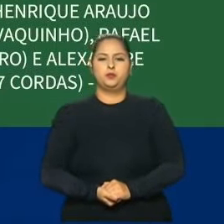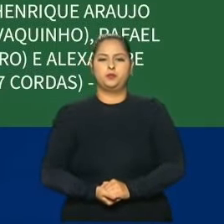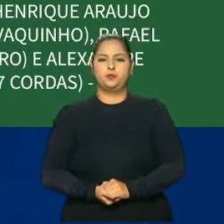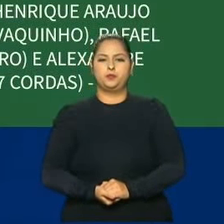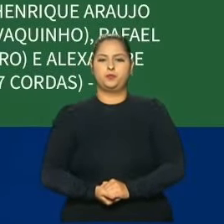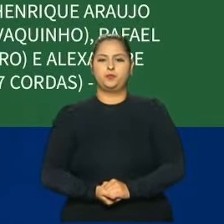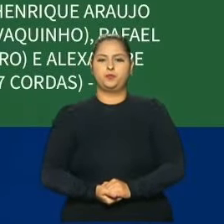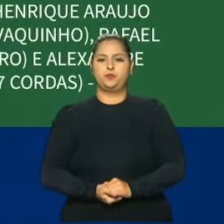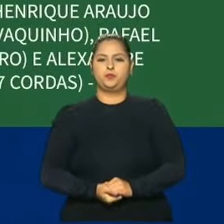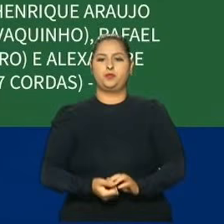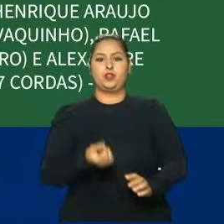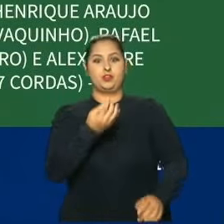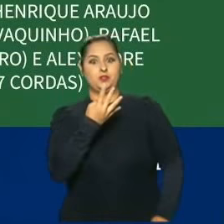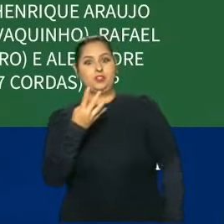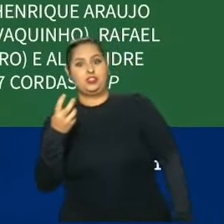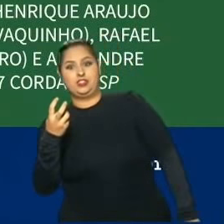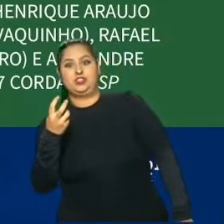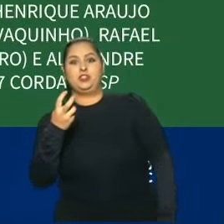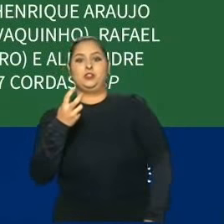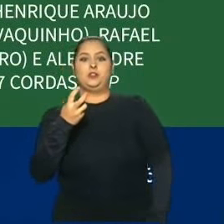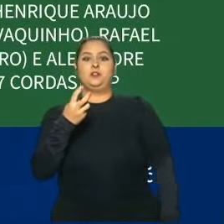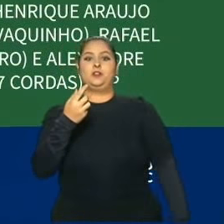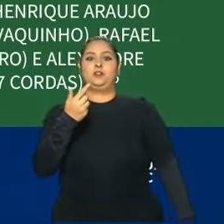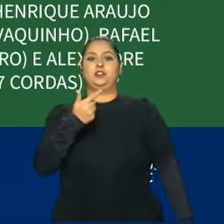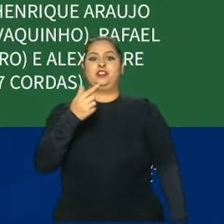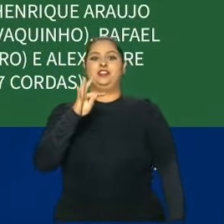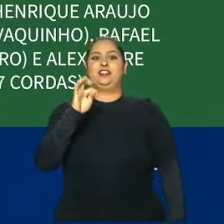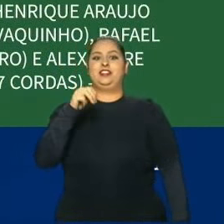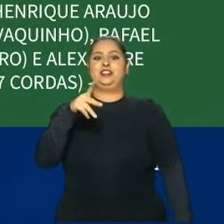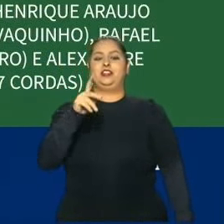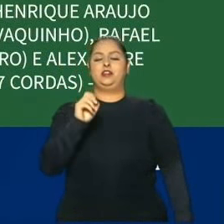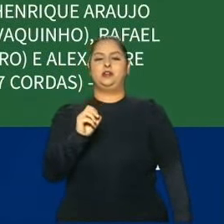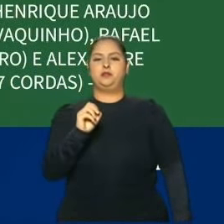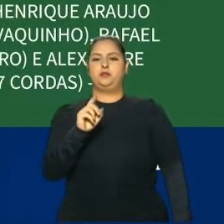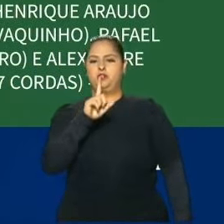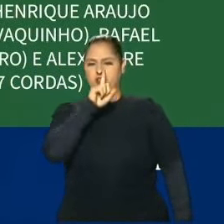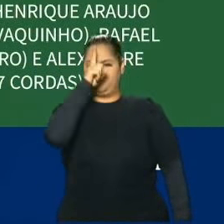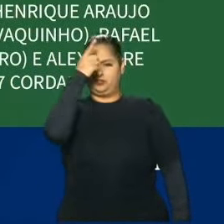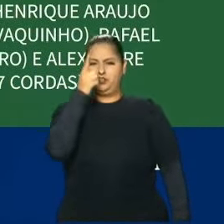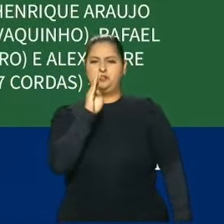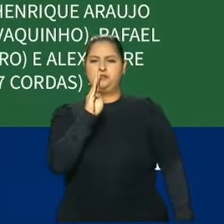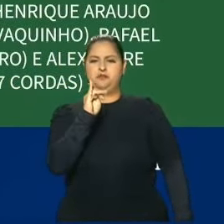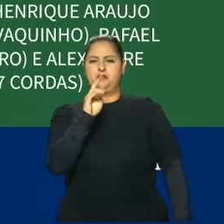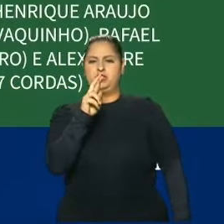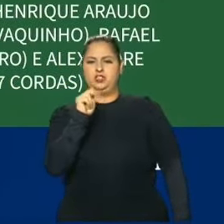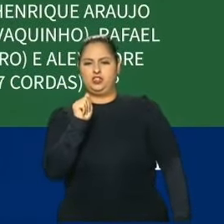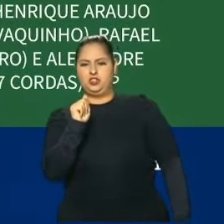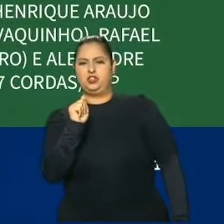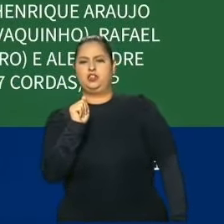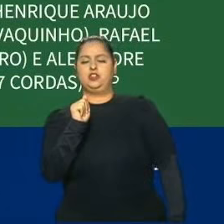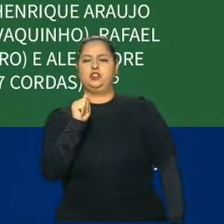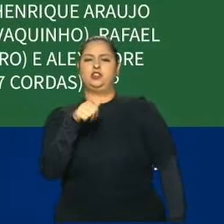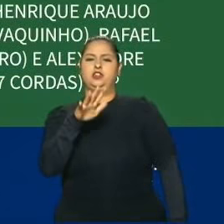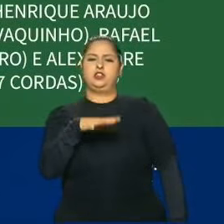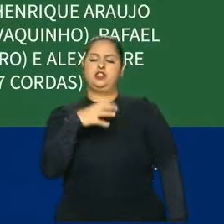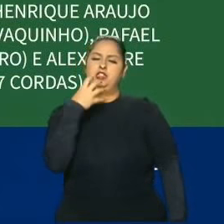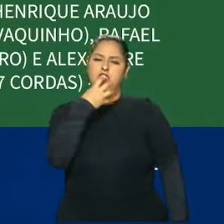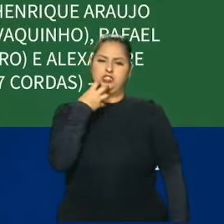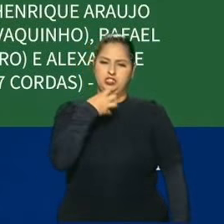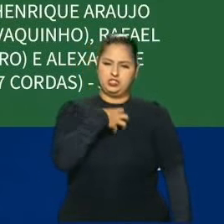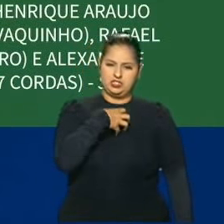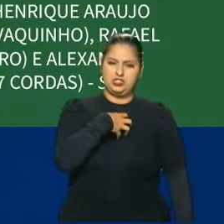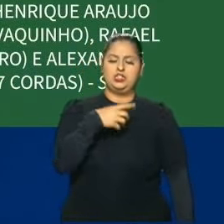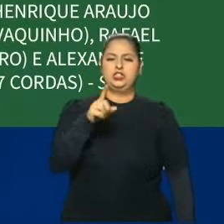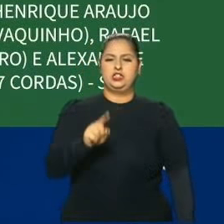Aos 45 do segundo tempo, autoria Bira Nascimento. Interpretação Bira Nascimento,